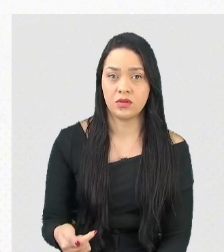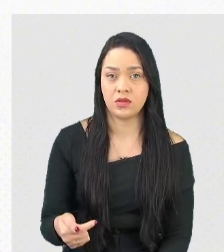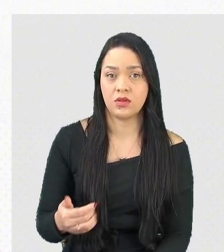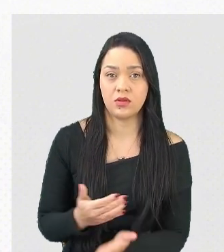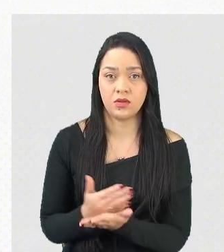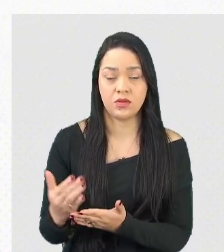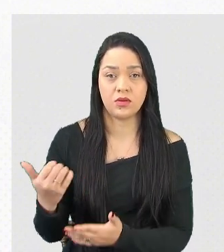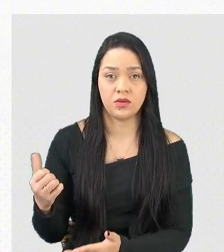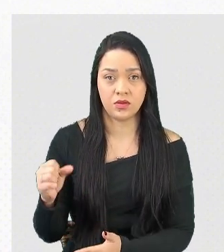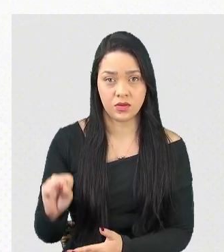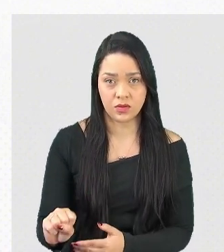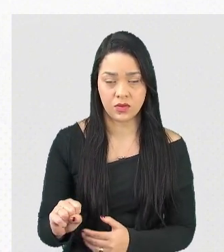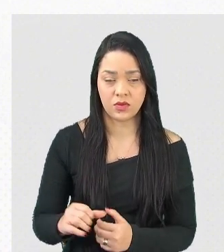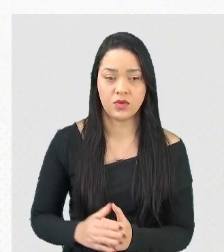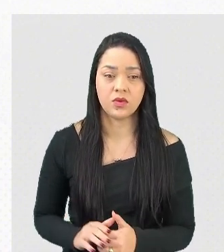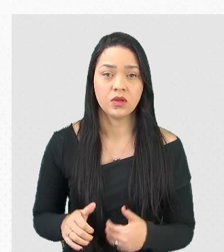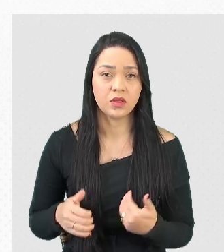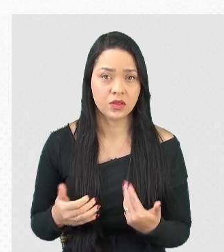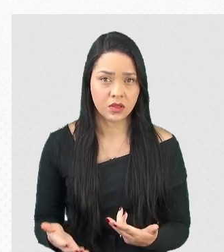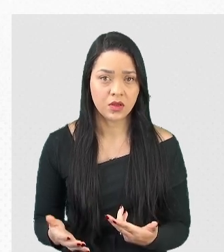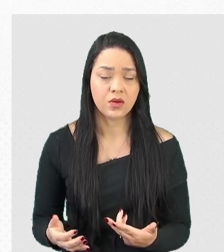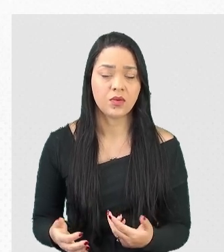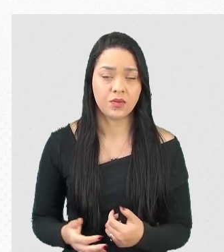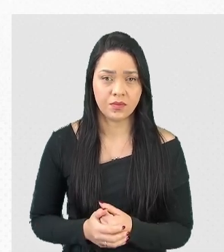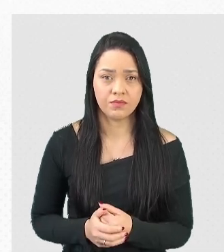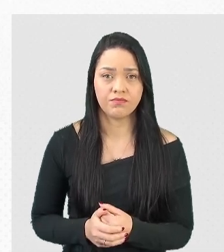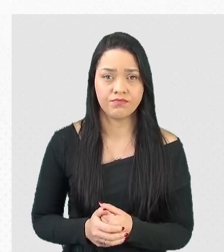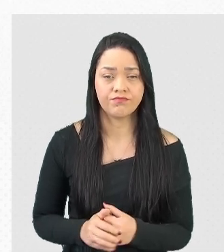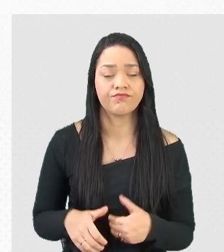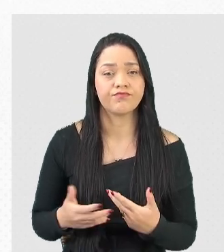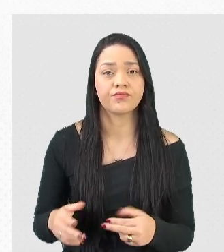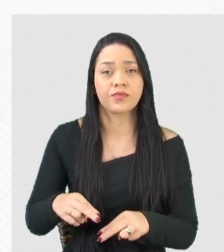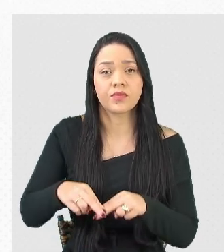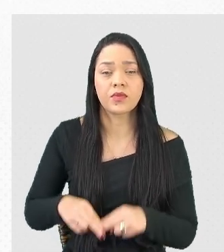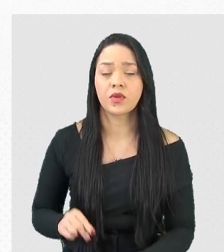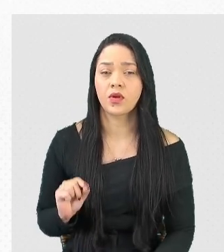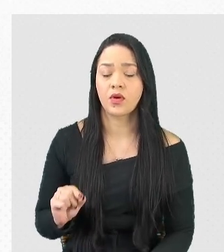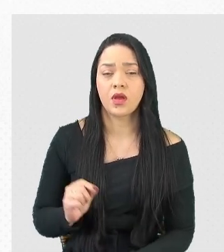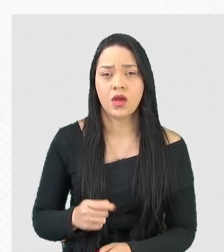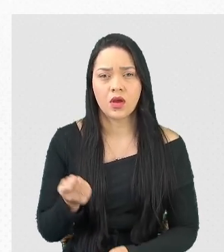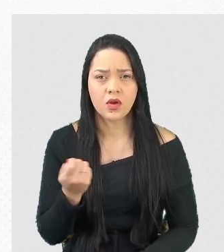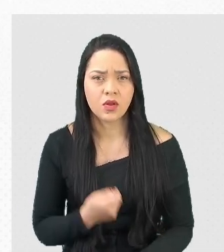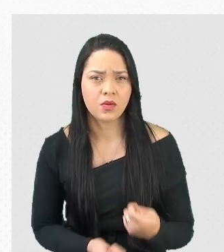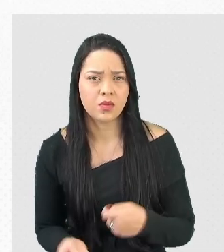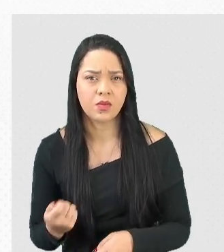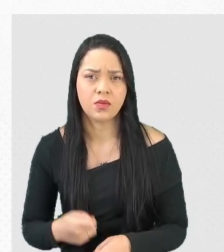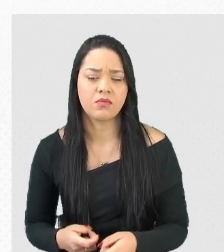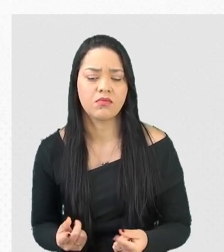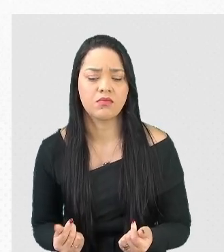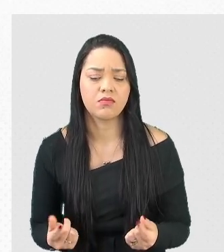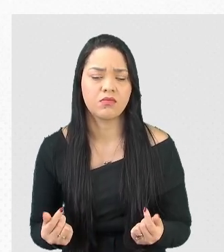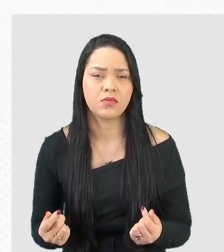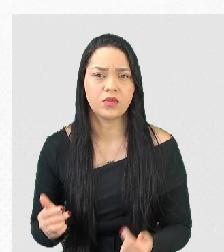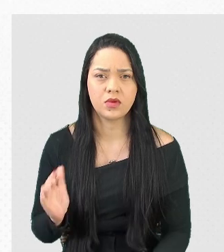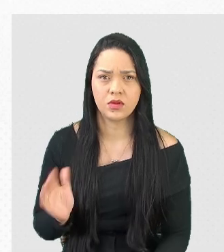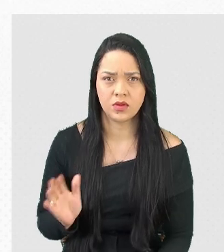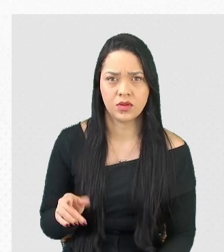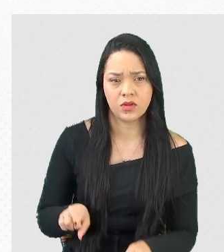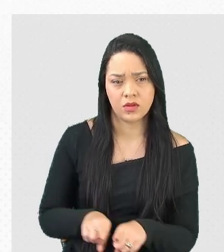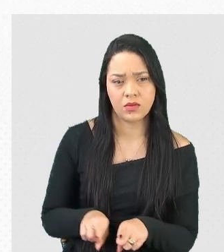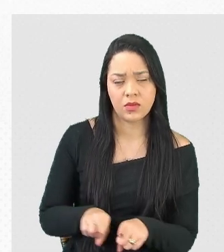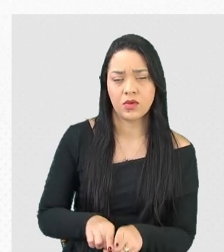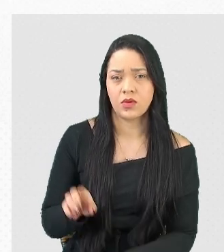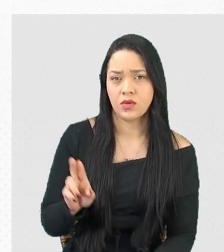por isso que economicamente esses capitais estavam disponíveis e foram utilizados, empregados dentro do processo da